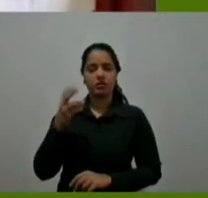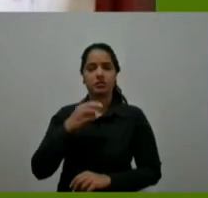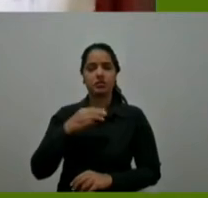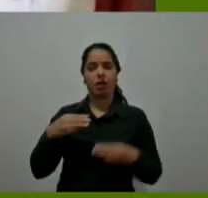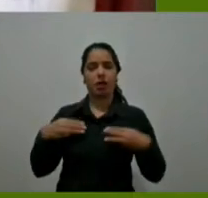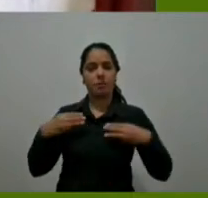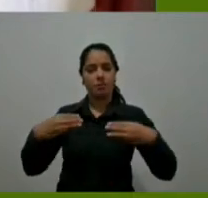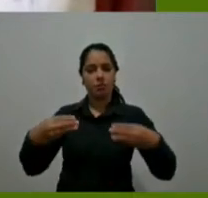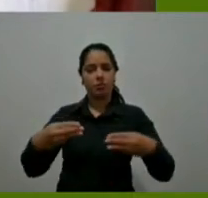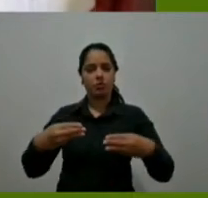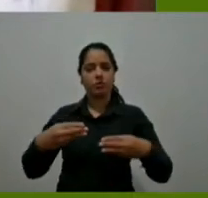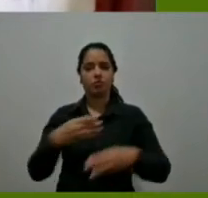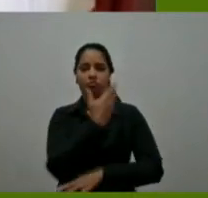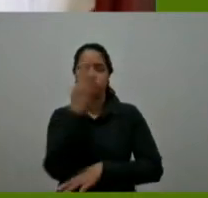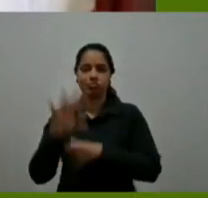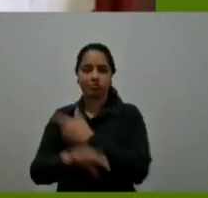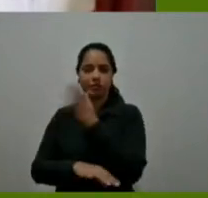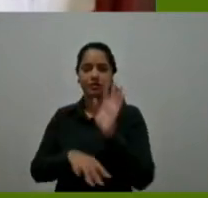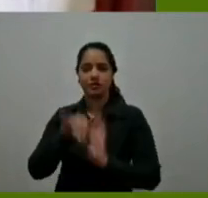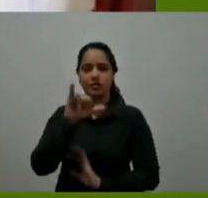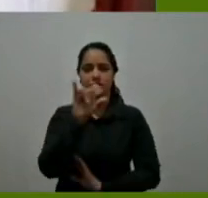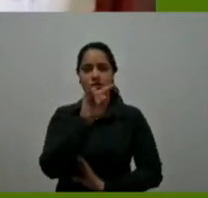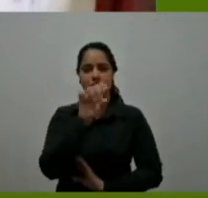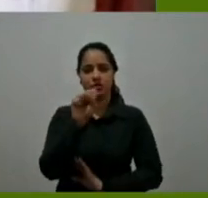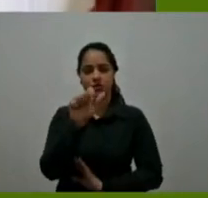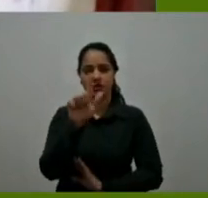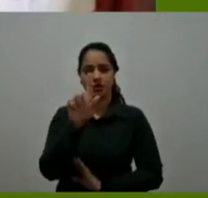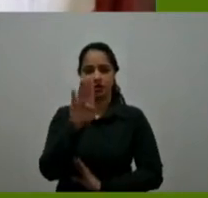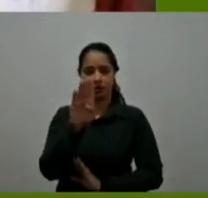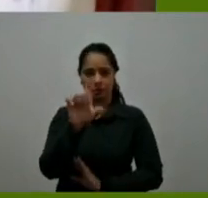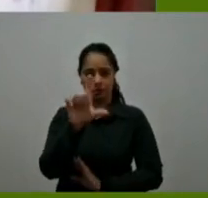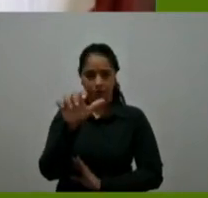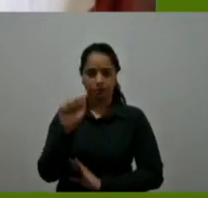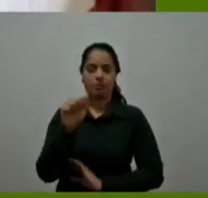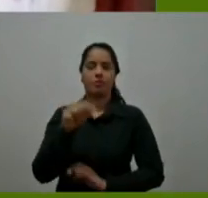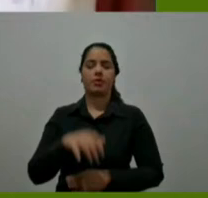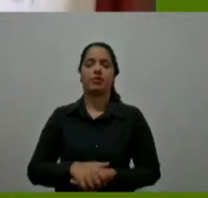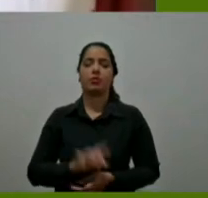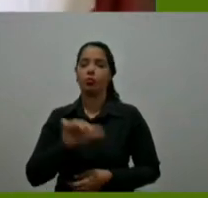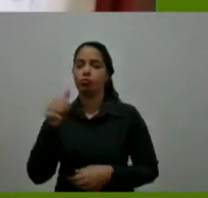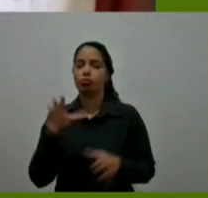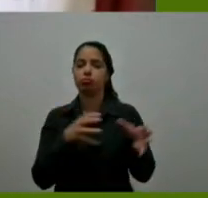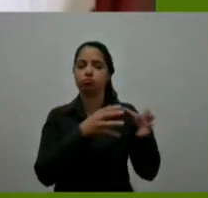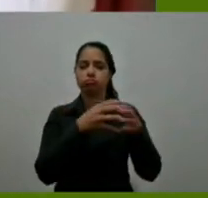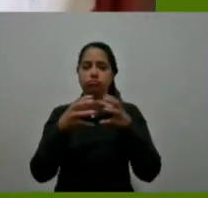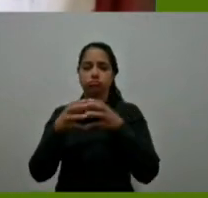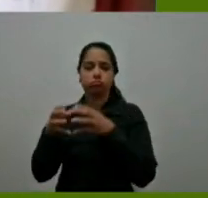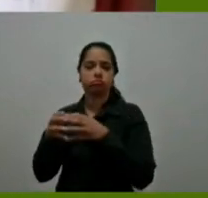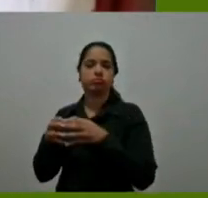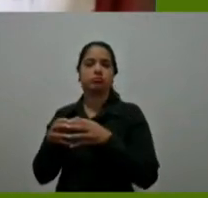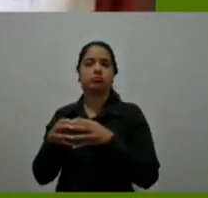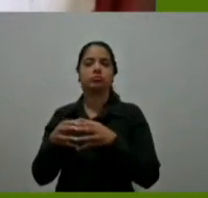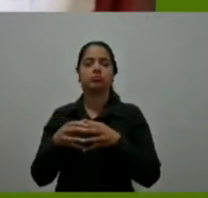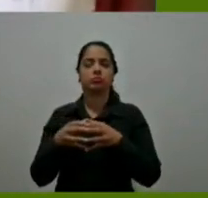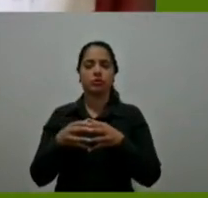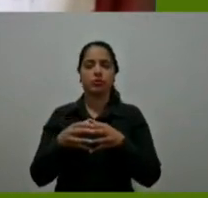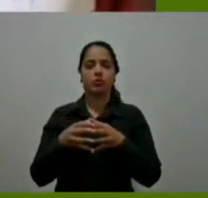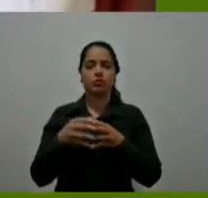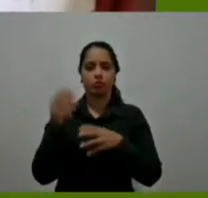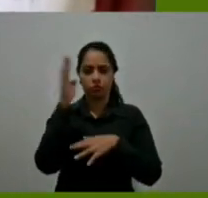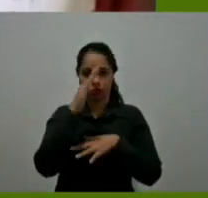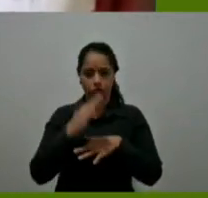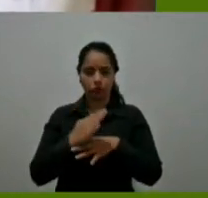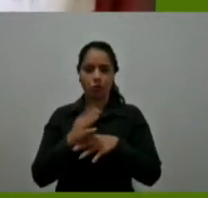a ministra Isabela Teixeira, e com outro grande grupo de brasileiros, numa proposta de um novo projeto que chegamos a aproximar